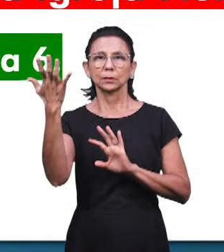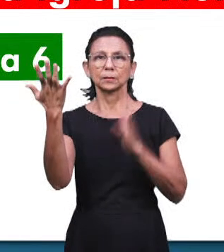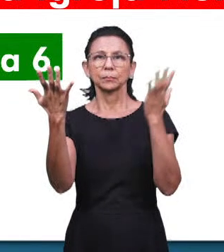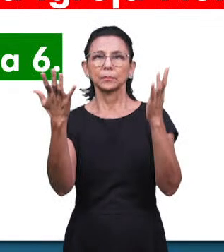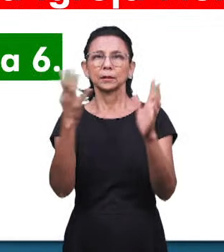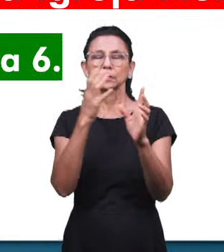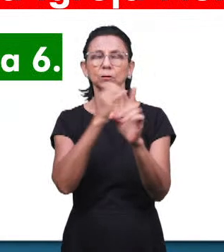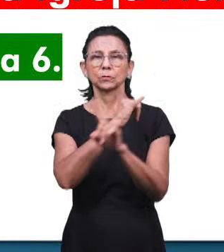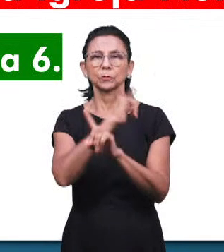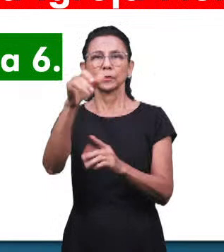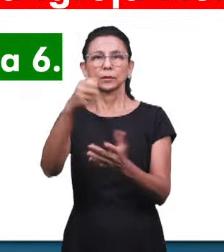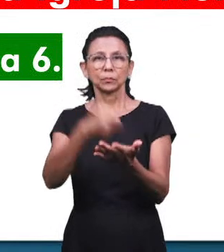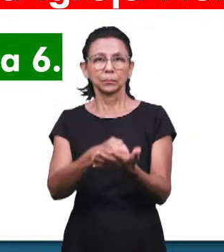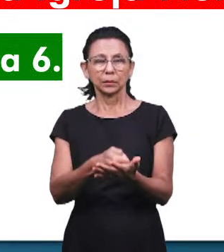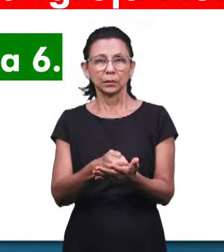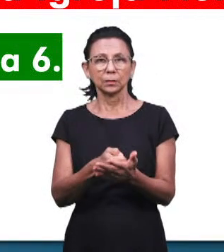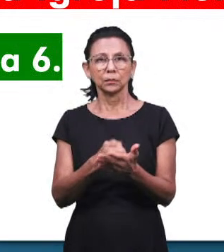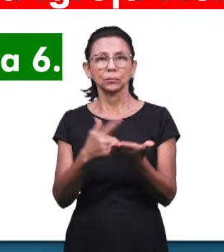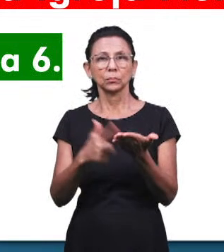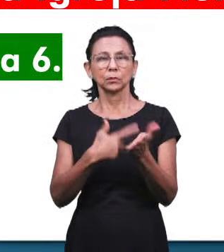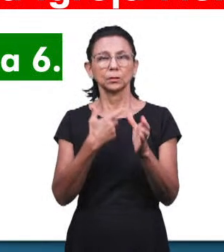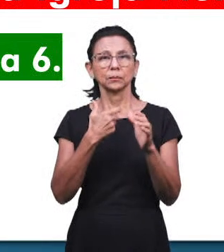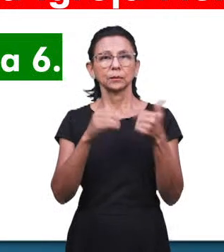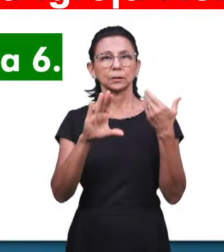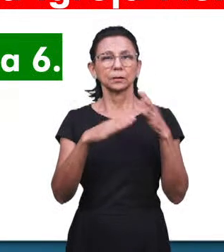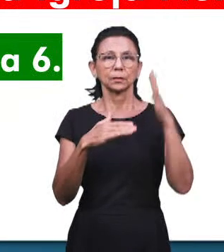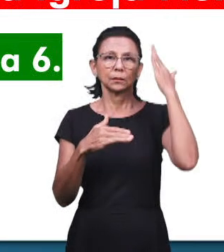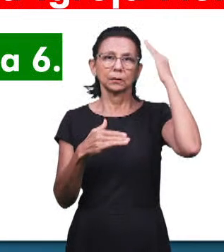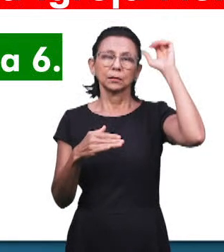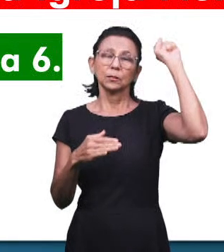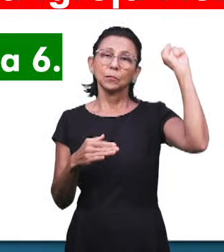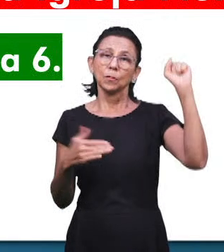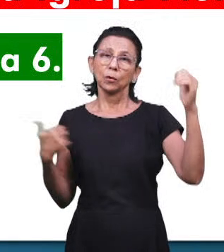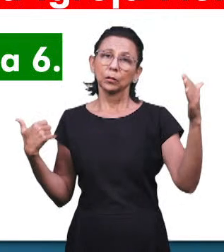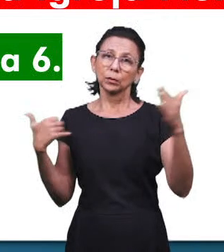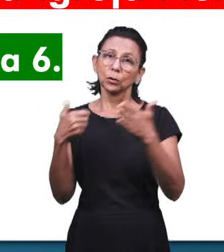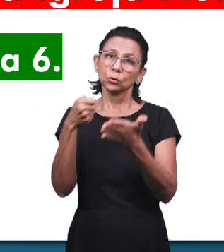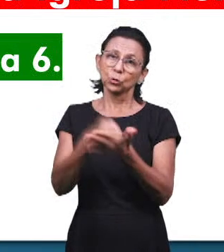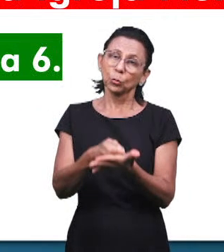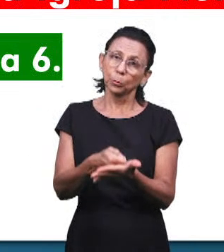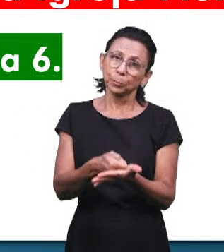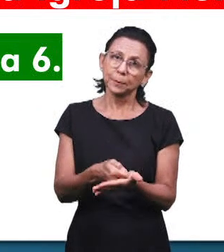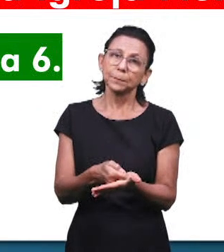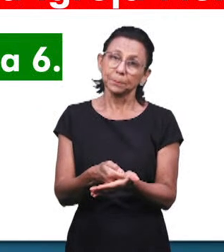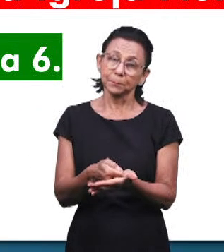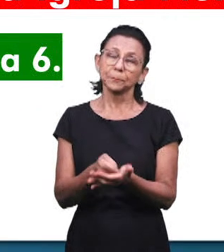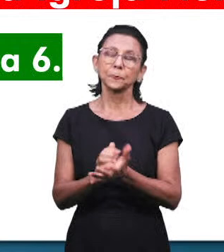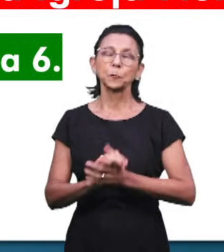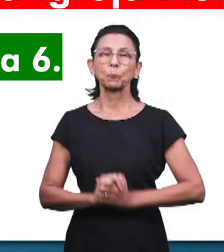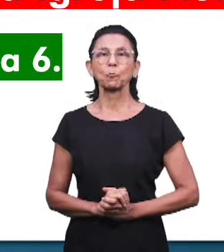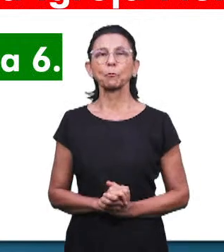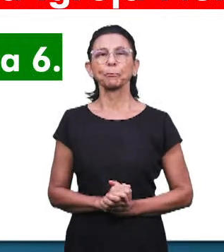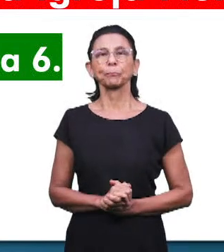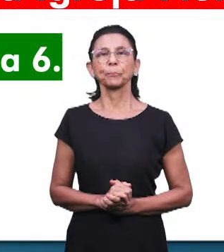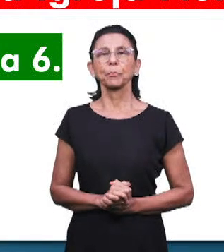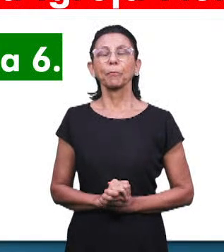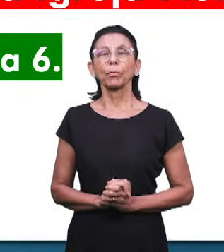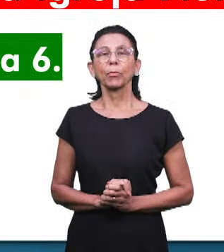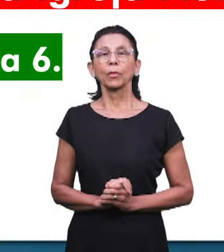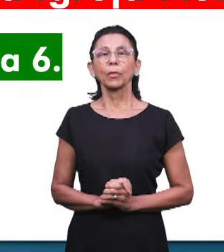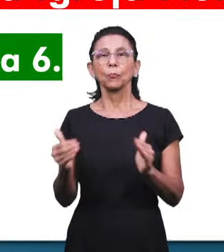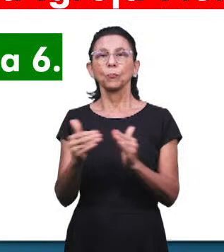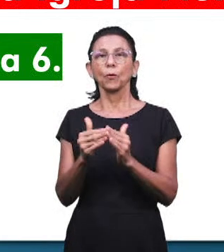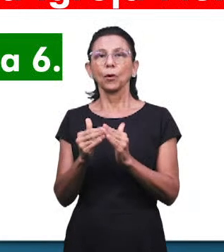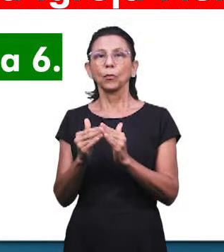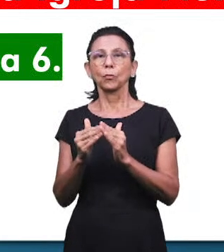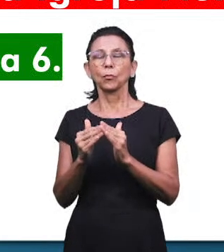são encontrados no livro de Cantares de Salomão e que se cumprem nos nossos dias. E a abordagem está sendo mais relacionada à